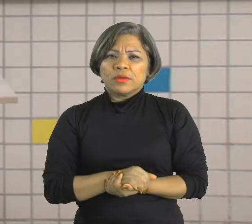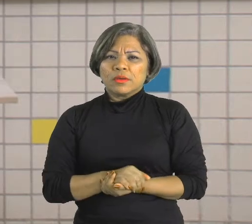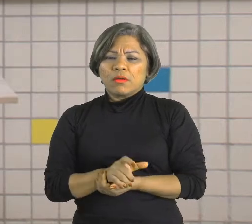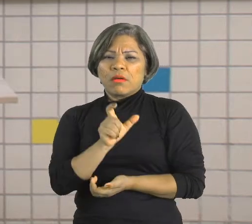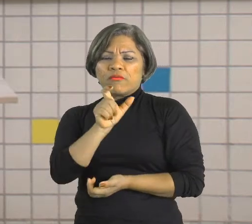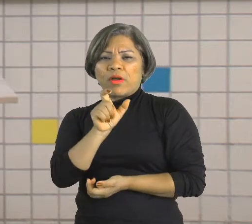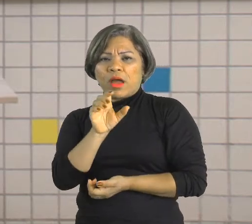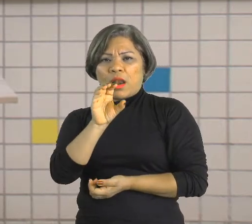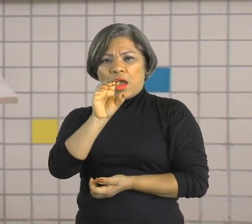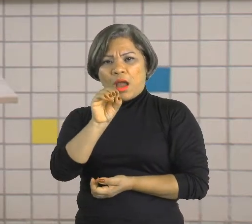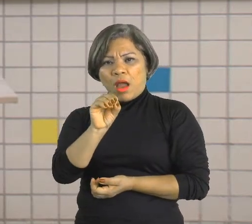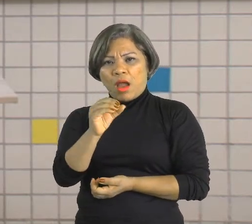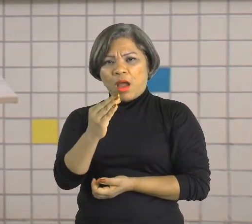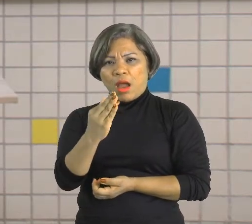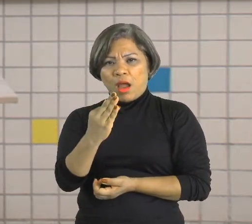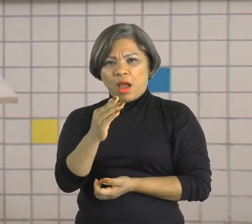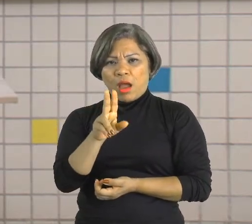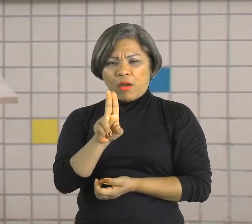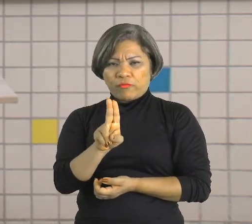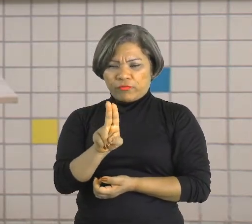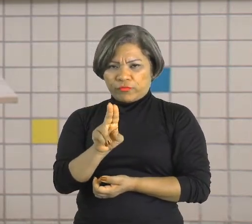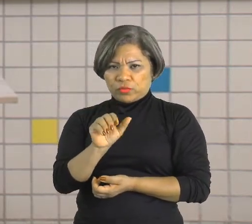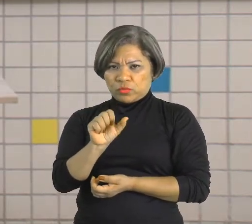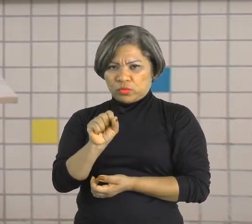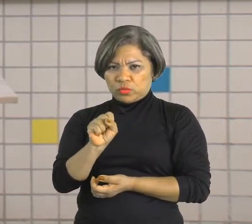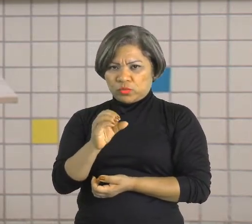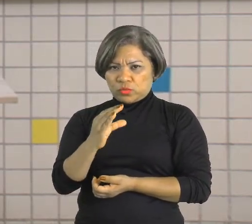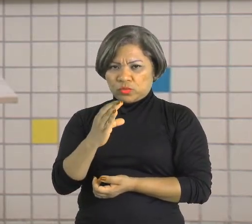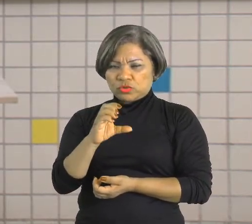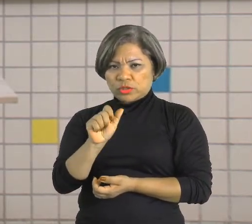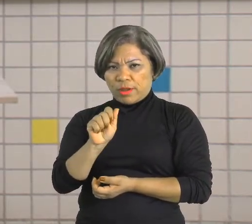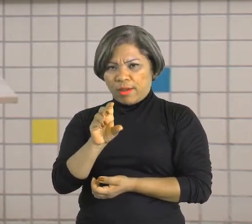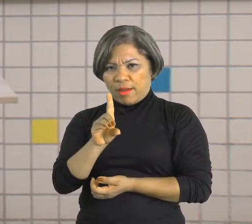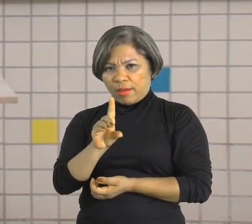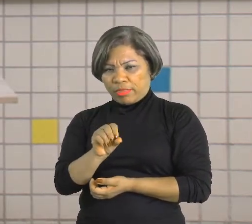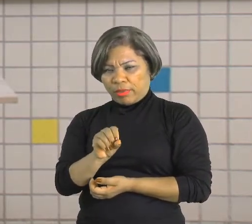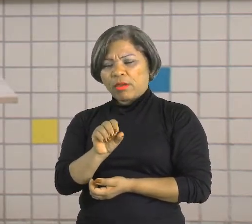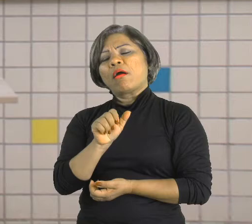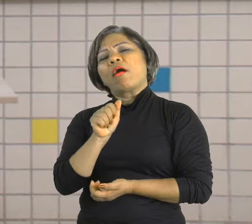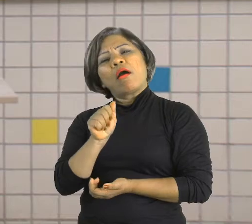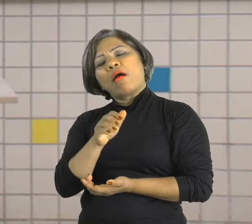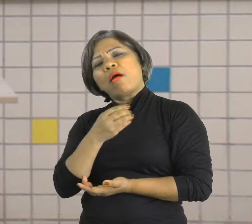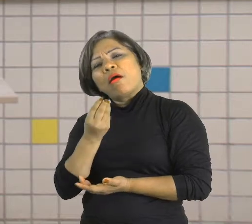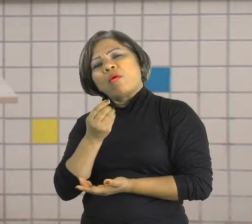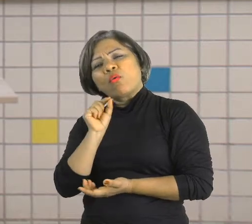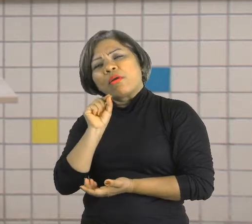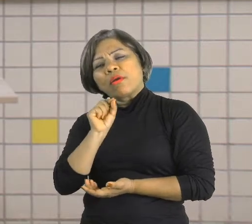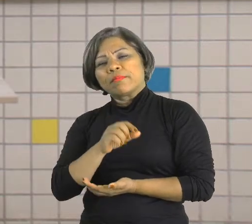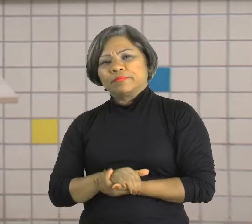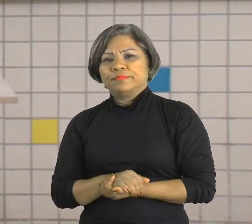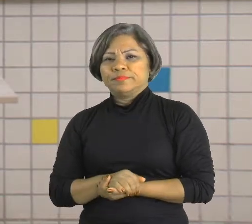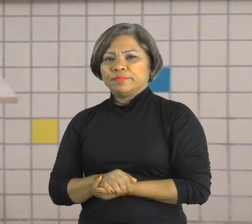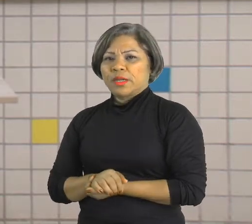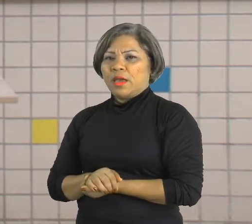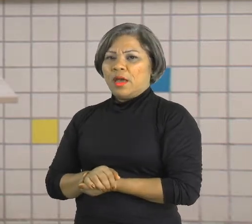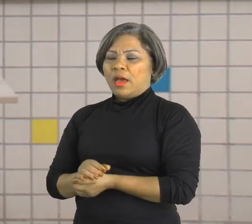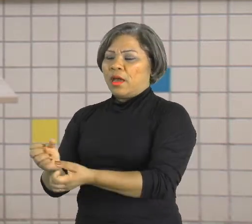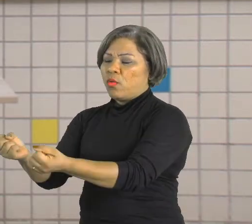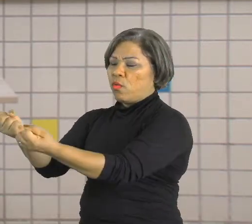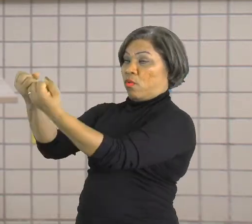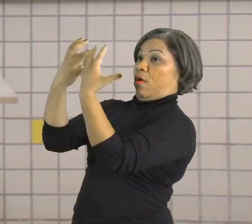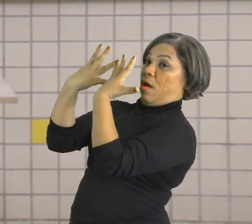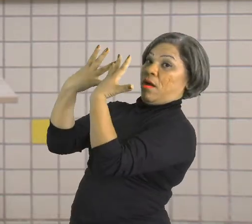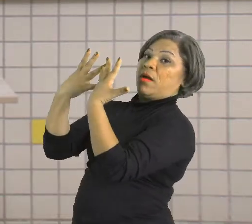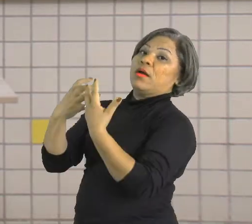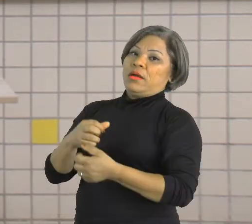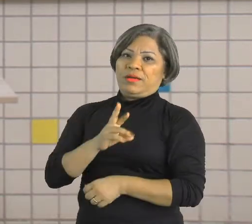Ofuscada. Então, o que você entender dessa palavrinha ofuscada, você vai responder aí